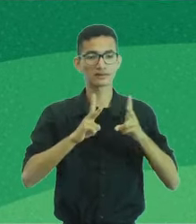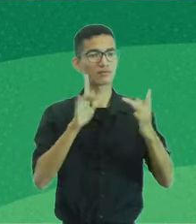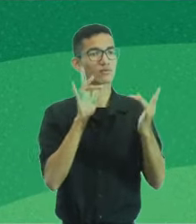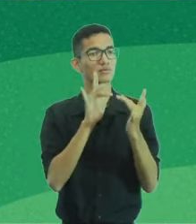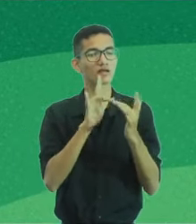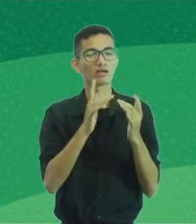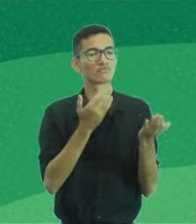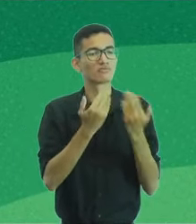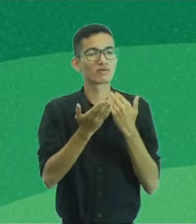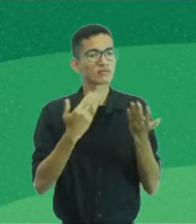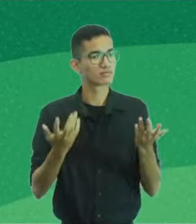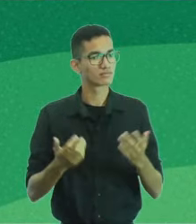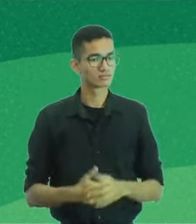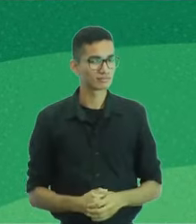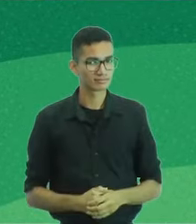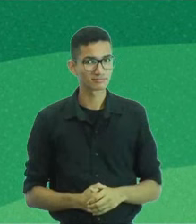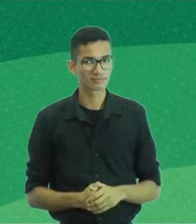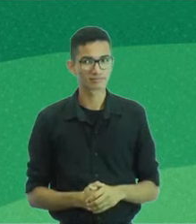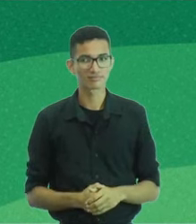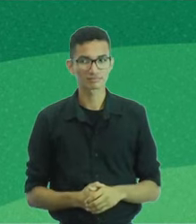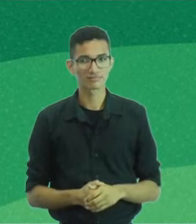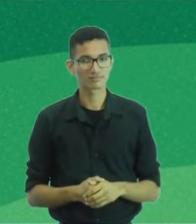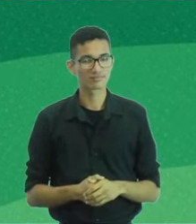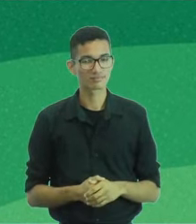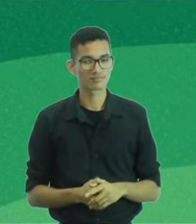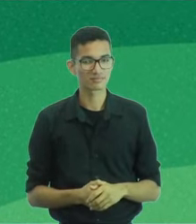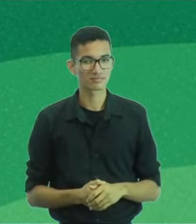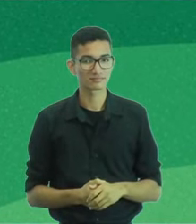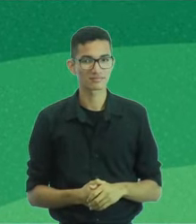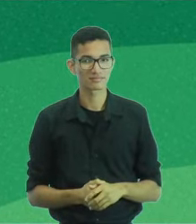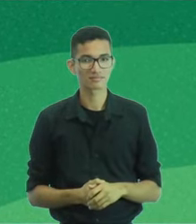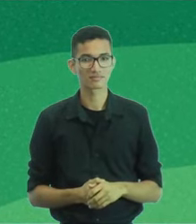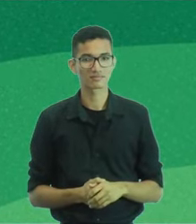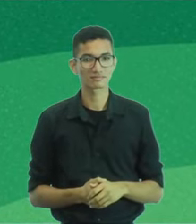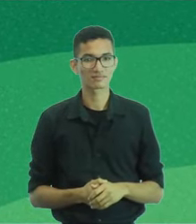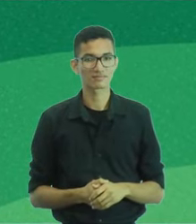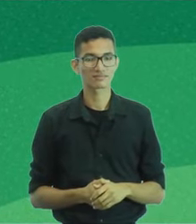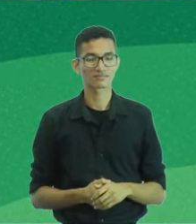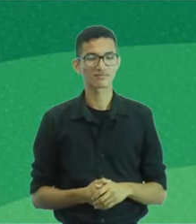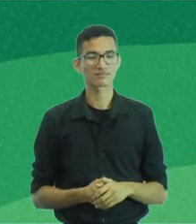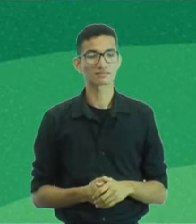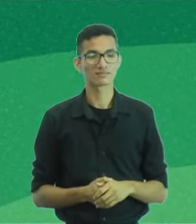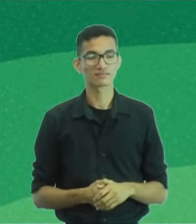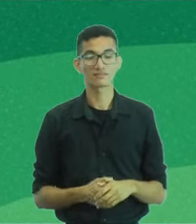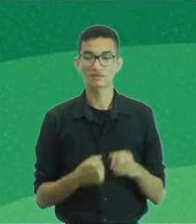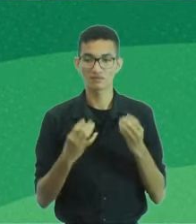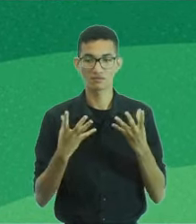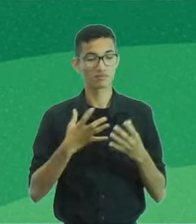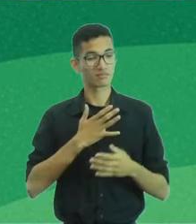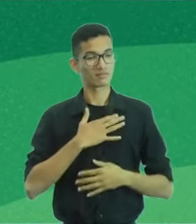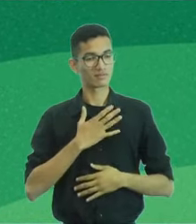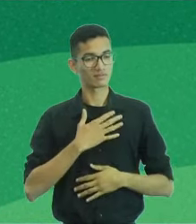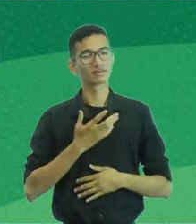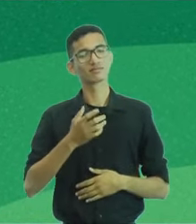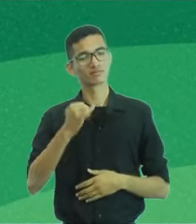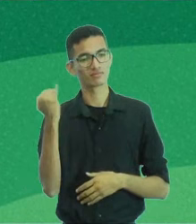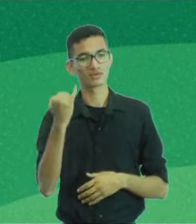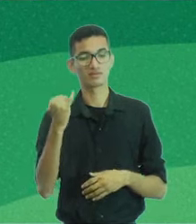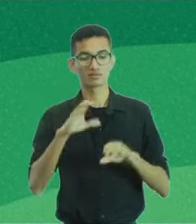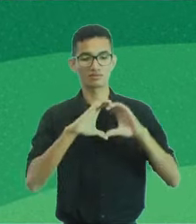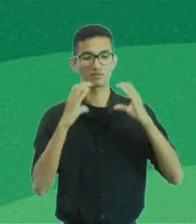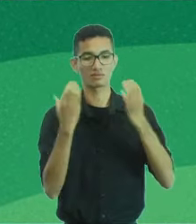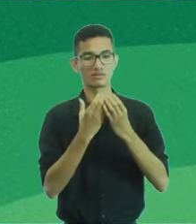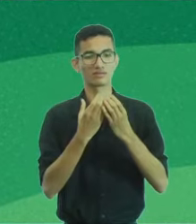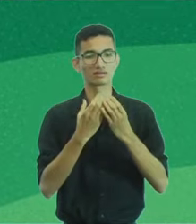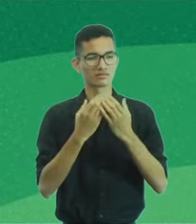Manteve essa relação todo mundo e foi muito importante para mim pelo menos a comunidade durante